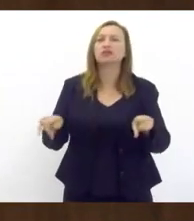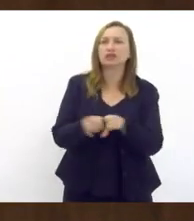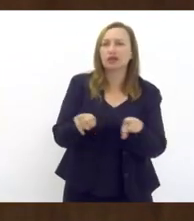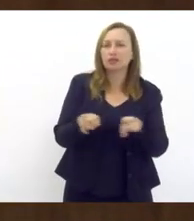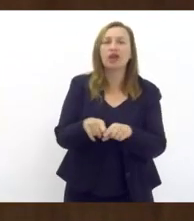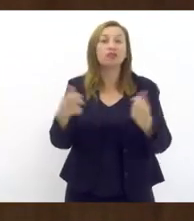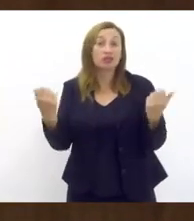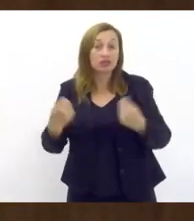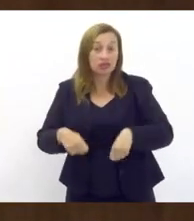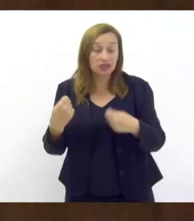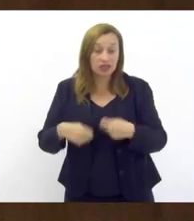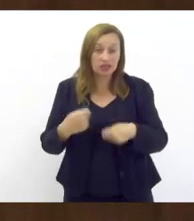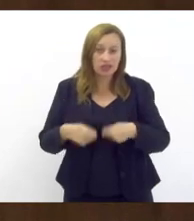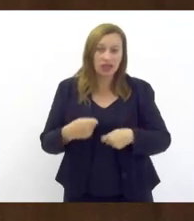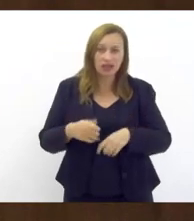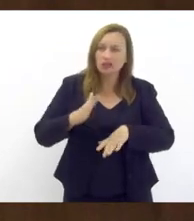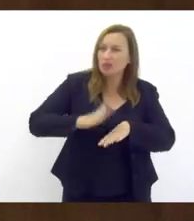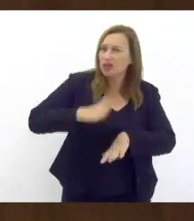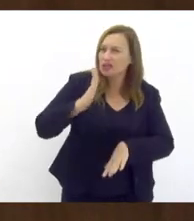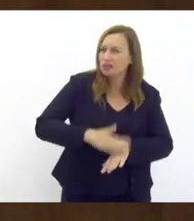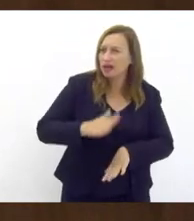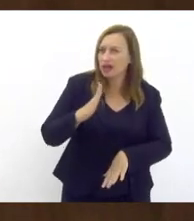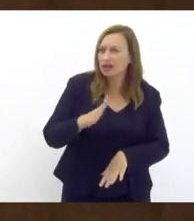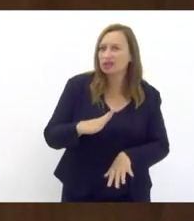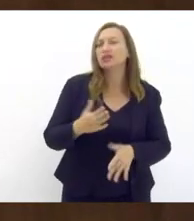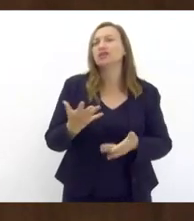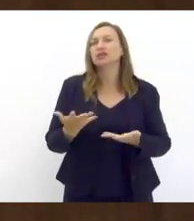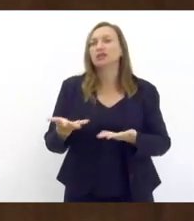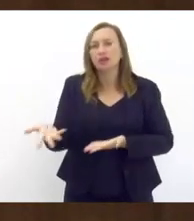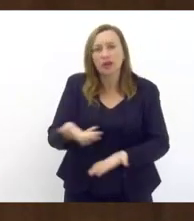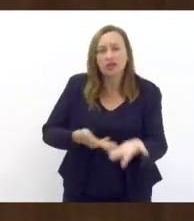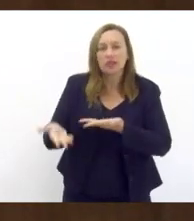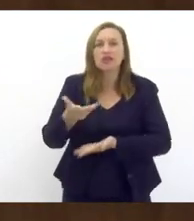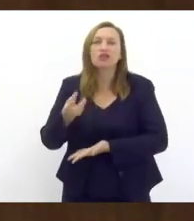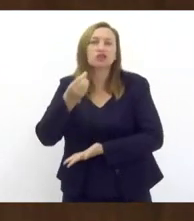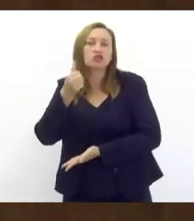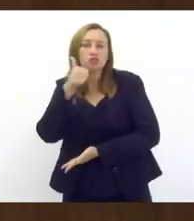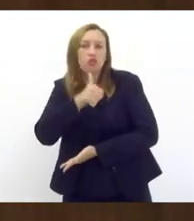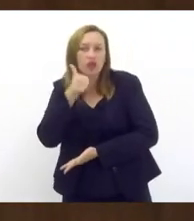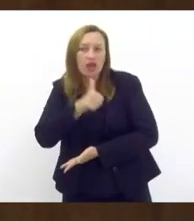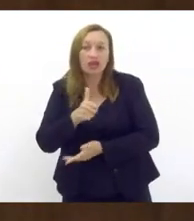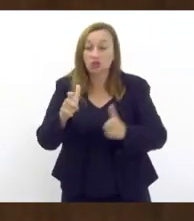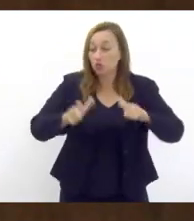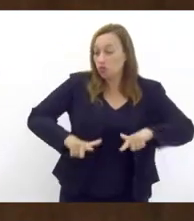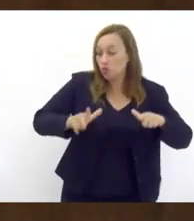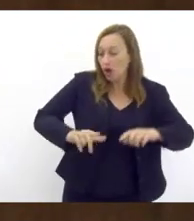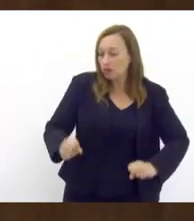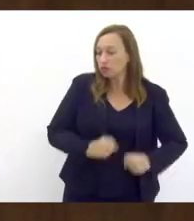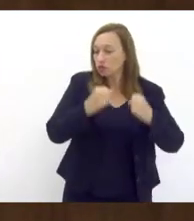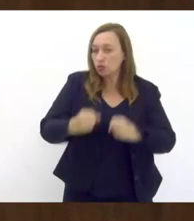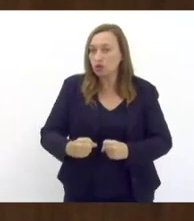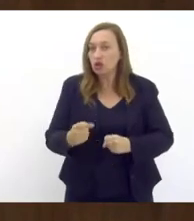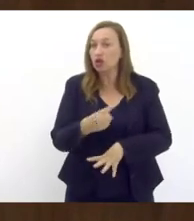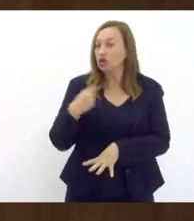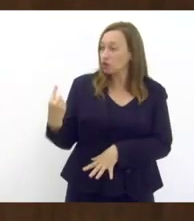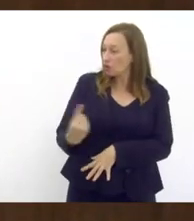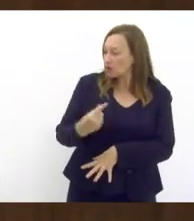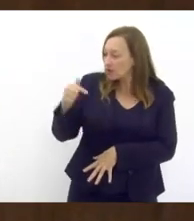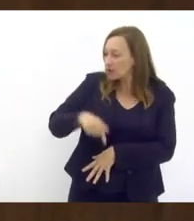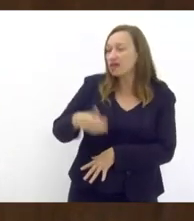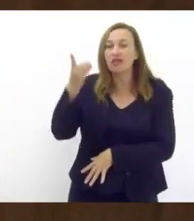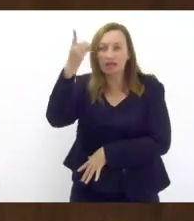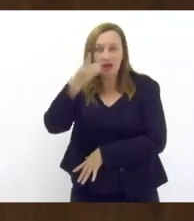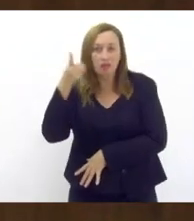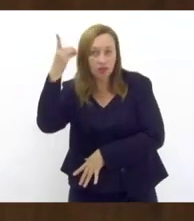com a necessidade cada vez mais premente da participação de mulheres em espaços de poder, como que nós aqui, como